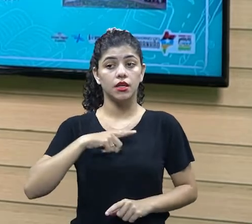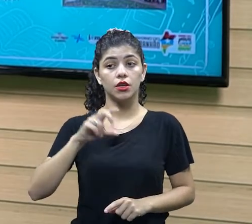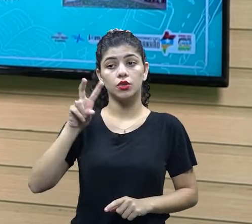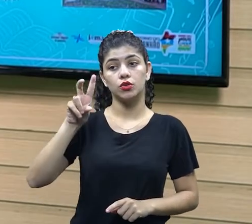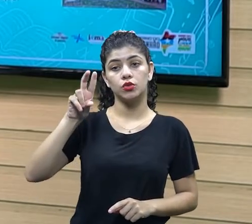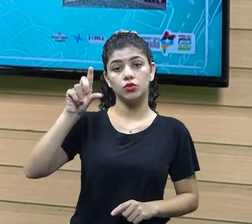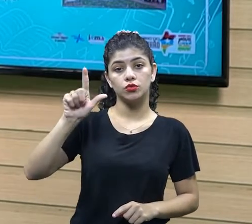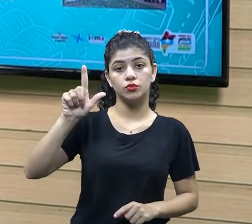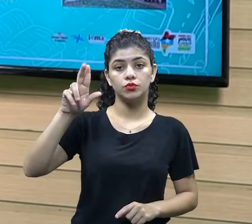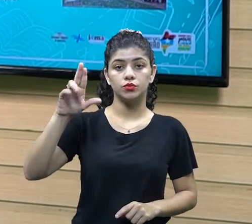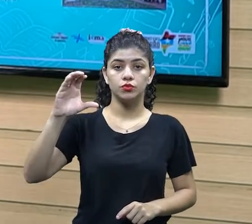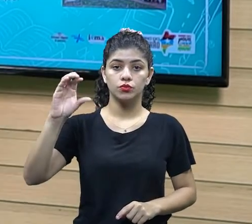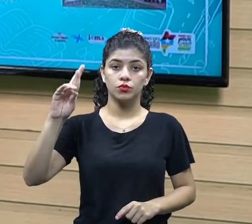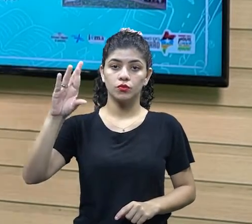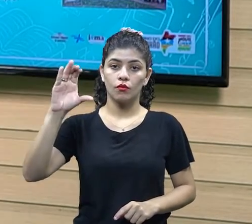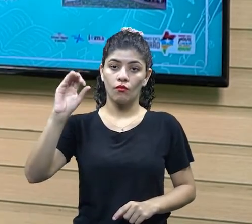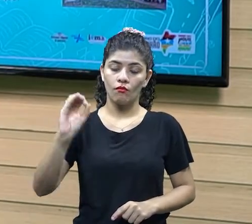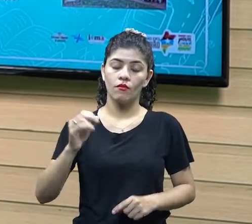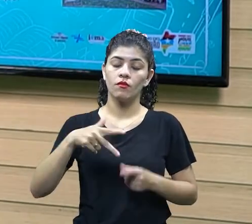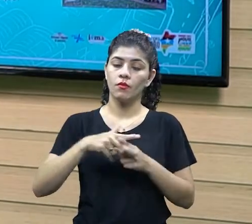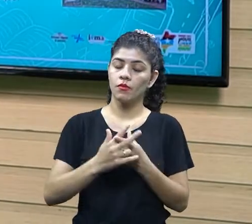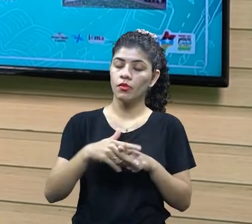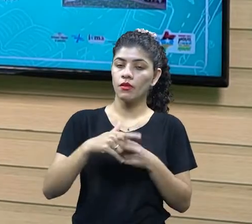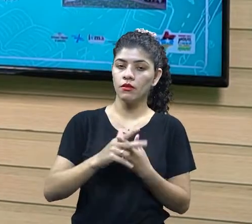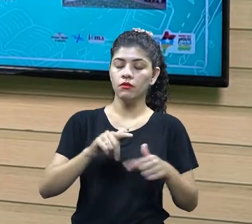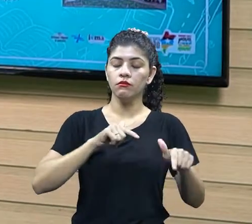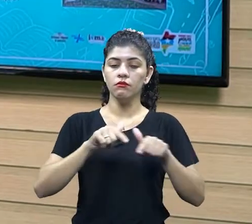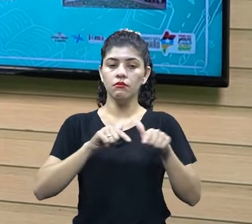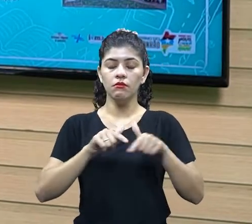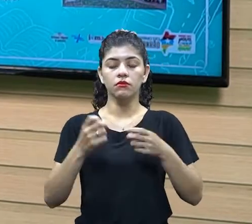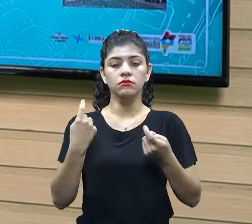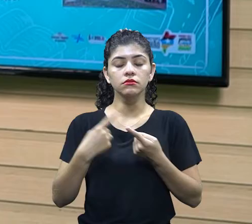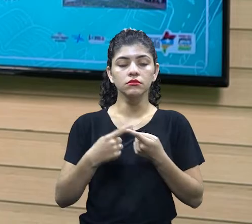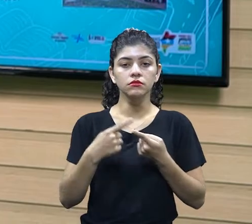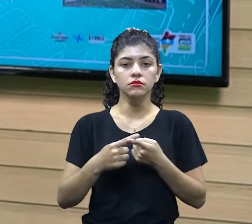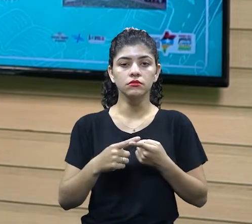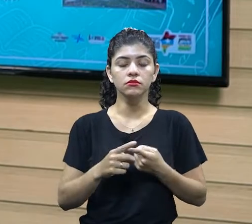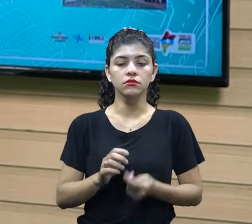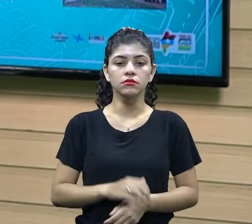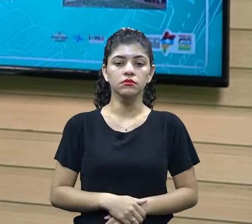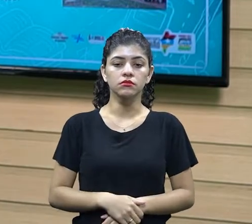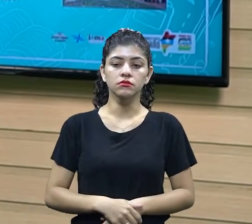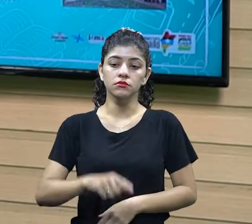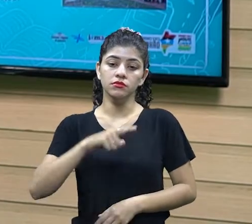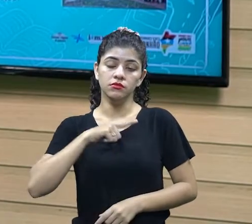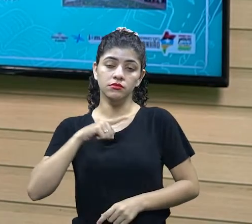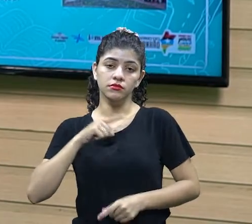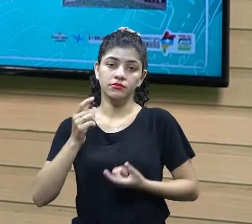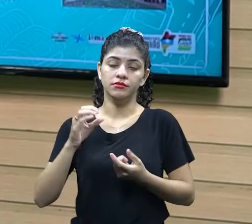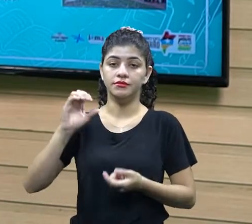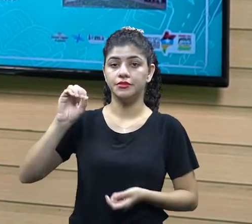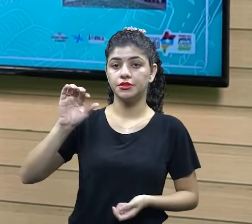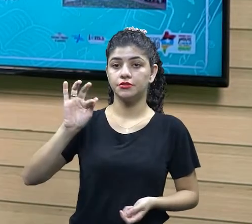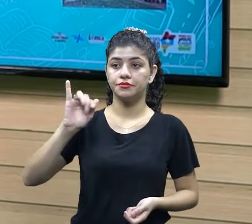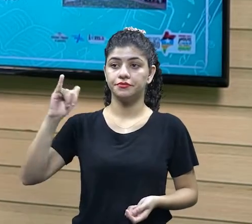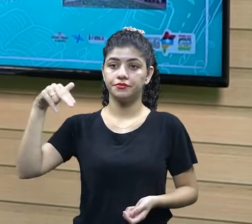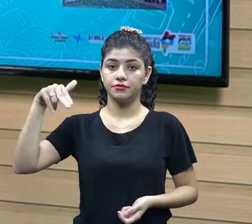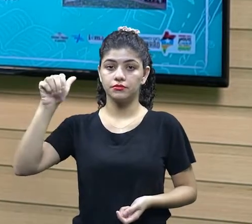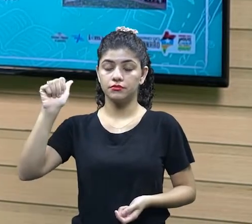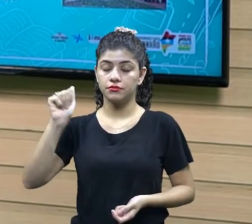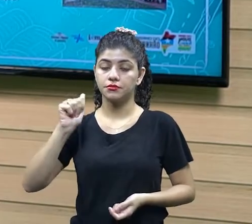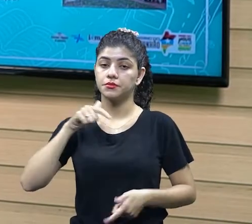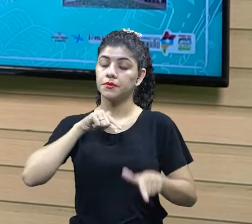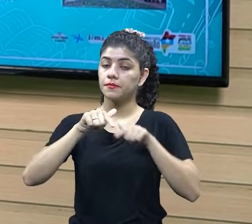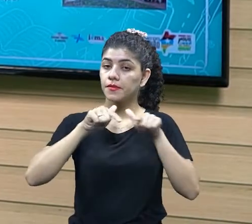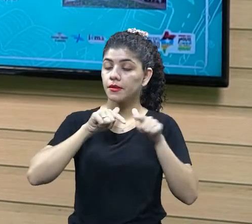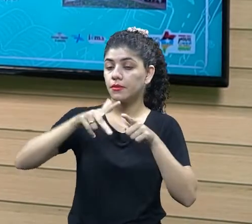lucro dessa sua atividade de mecânico. Porque se ele tem a sua oficina, ele